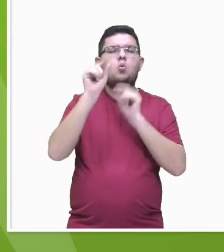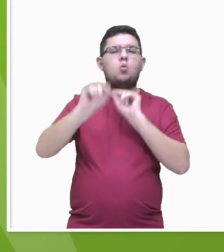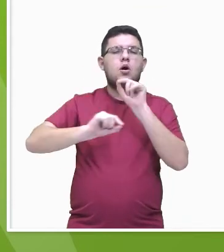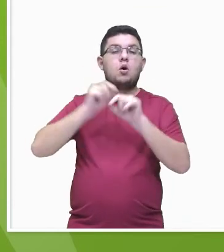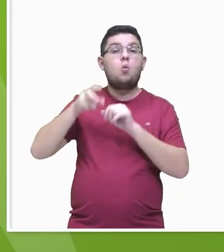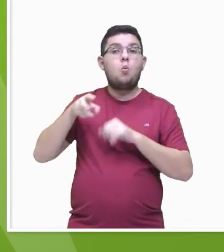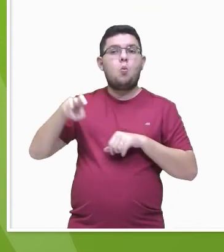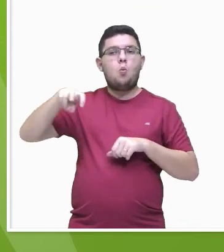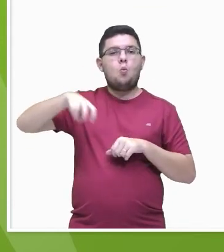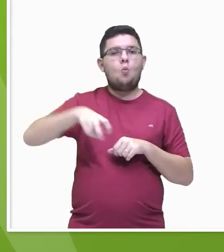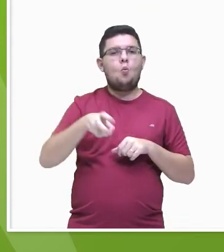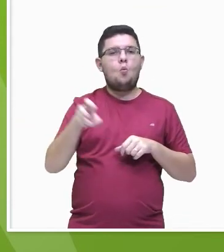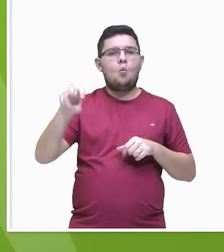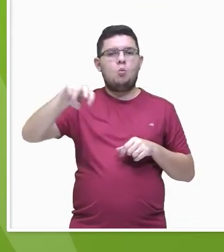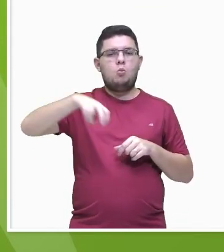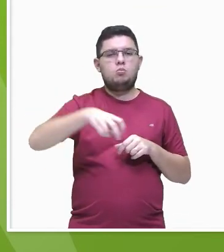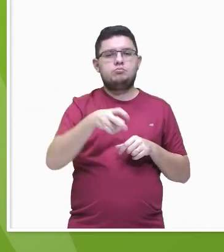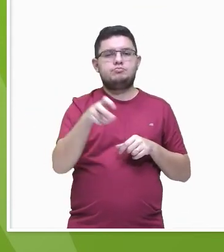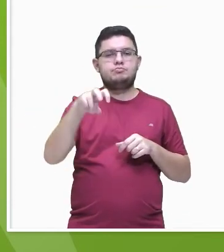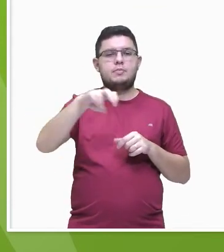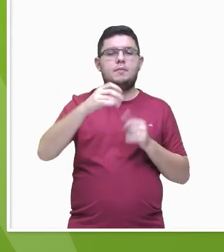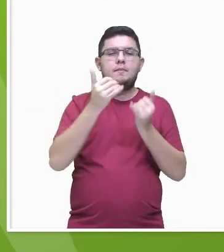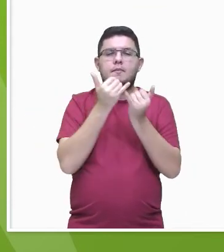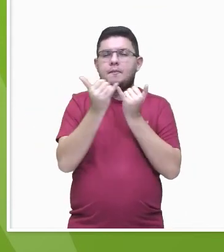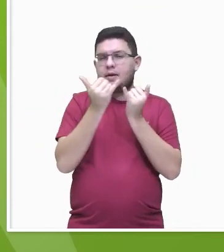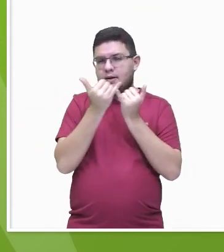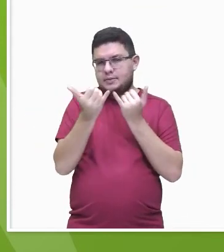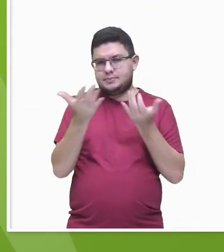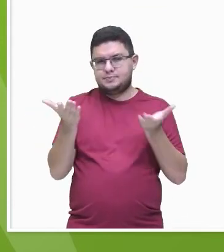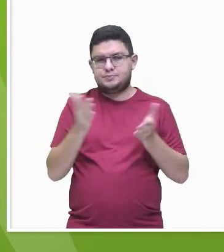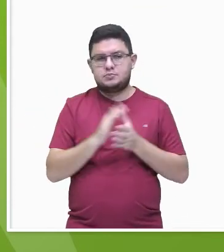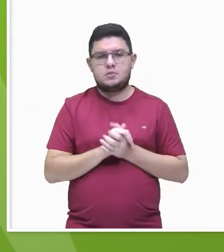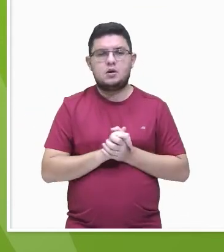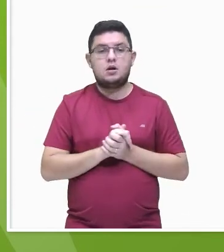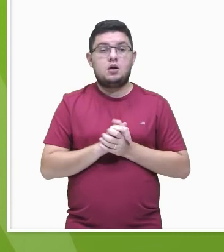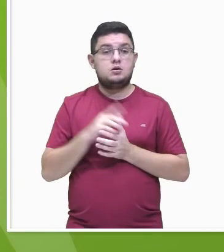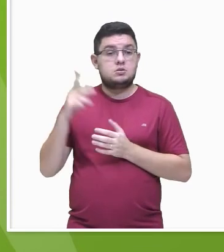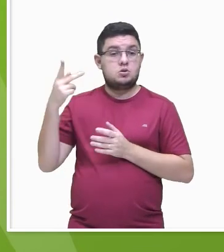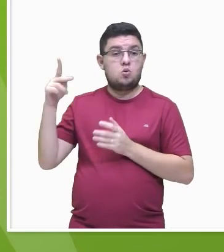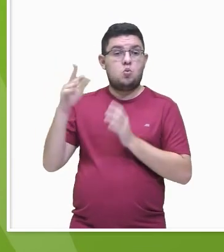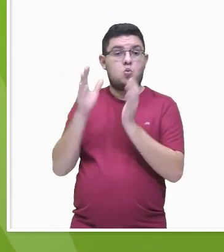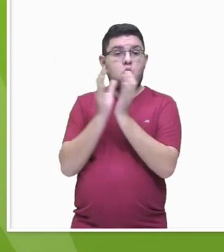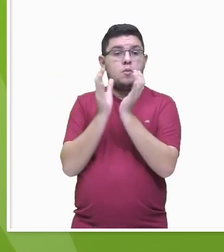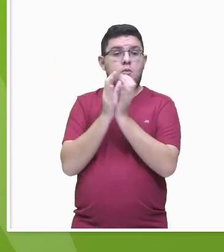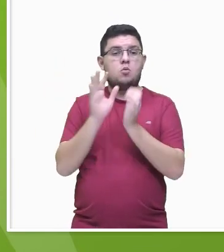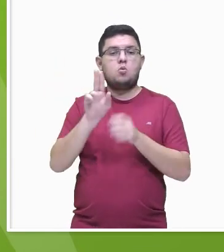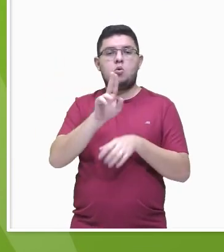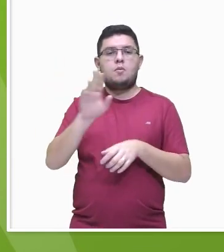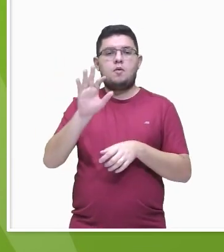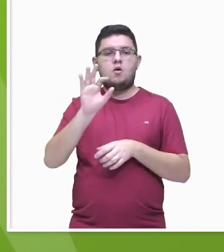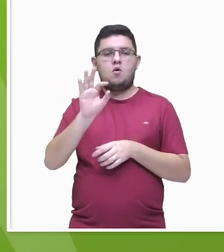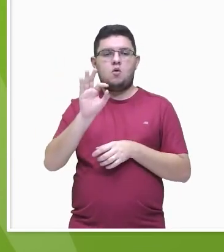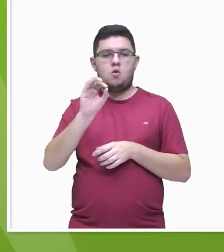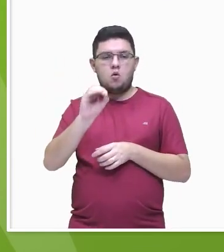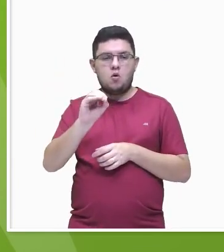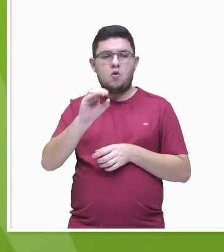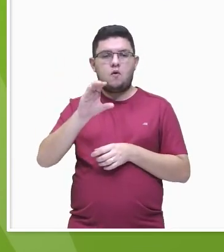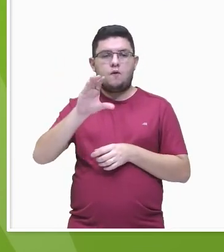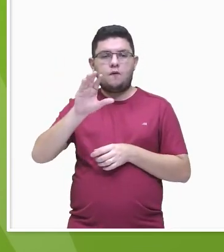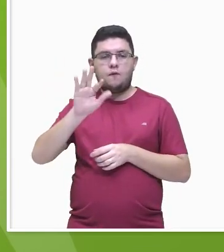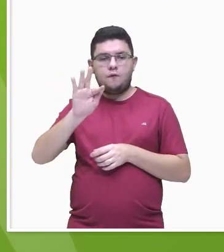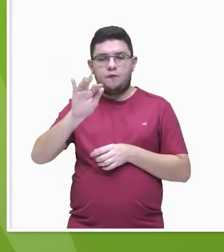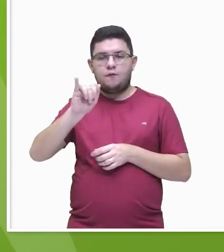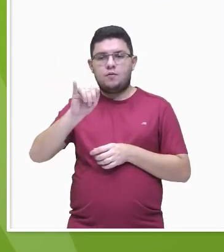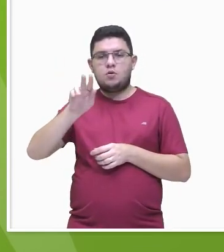de serpente. Então ele pertence aí ao grupo dos ofiuroides, né? A